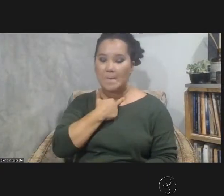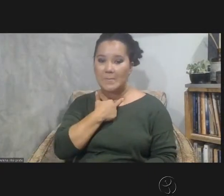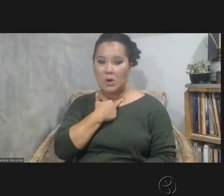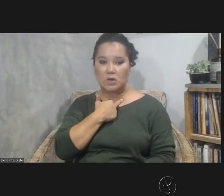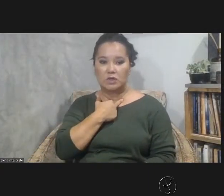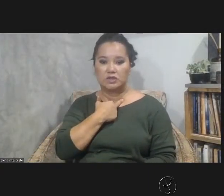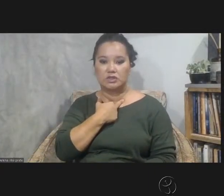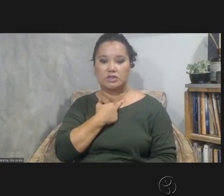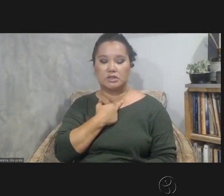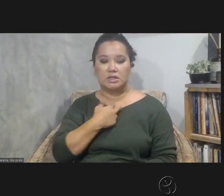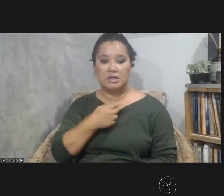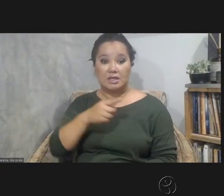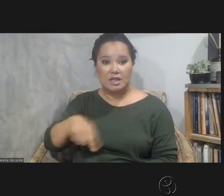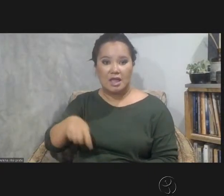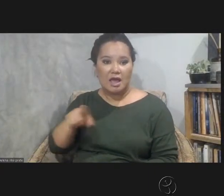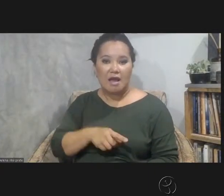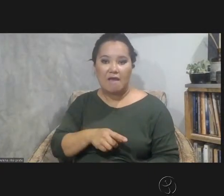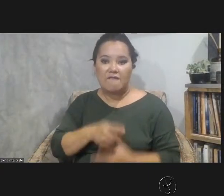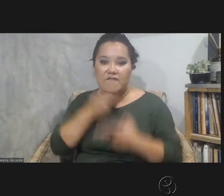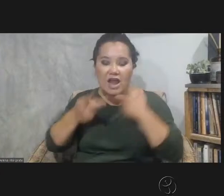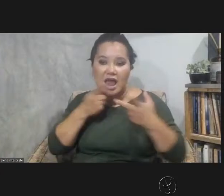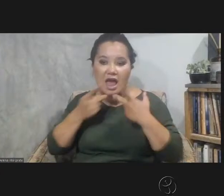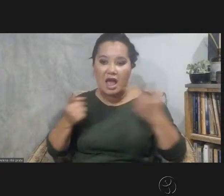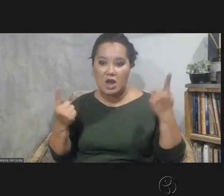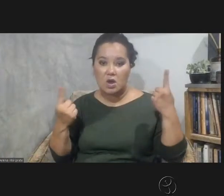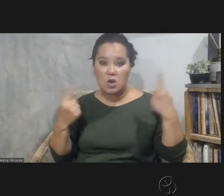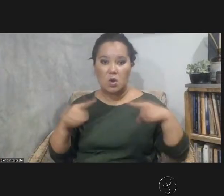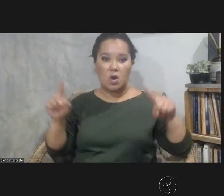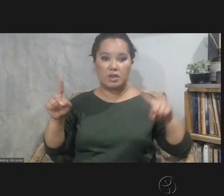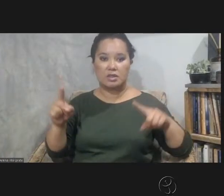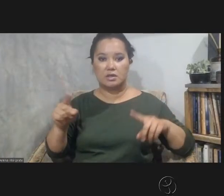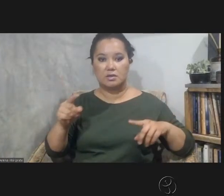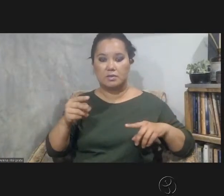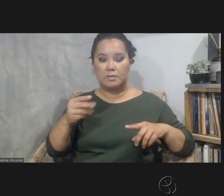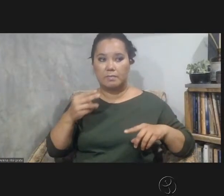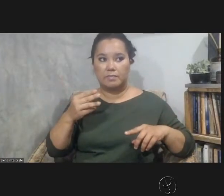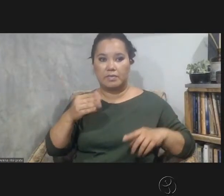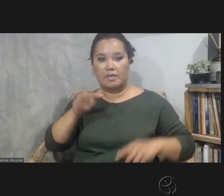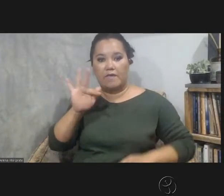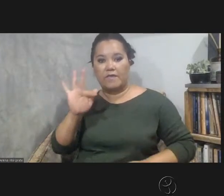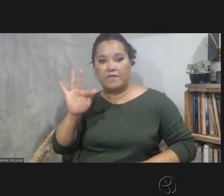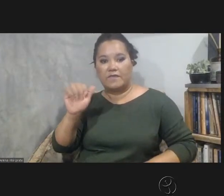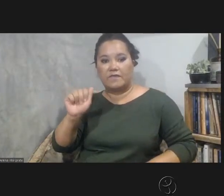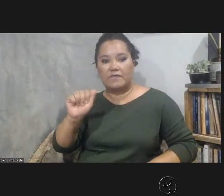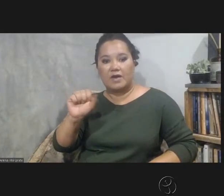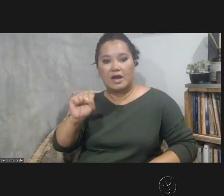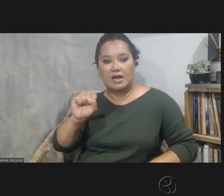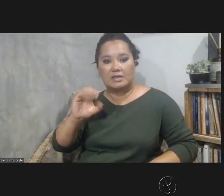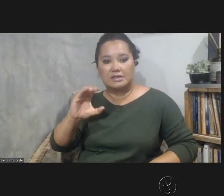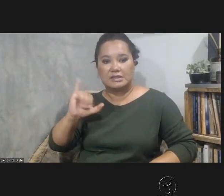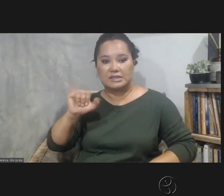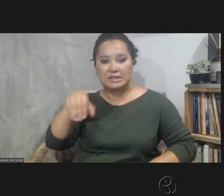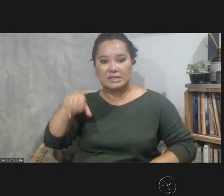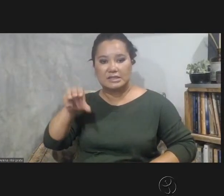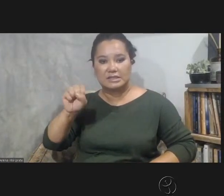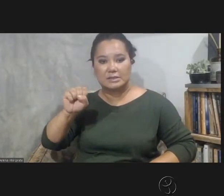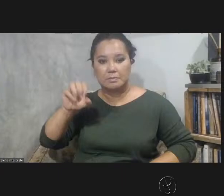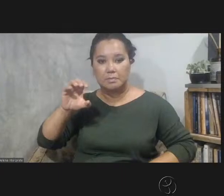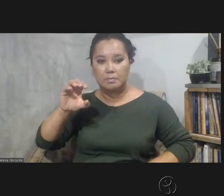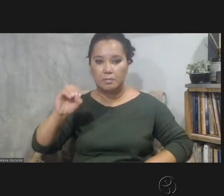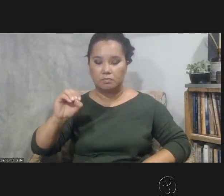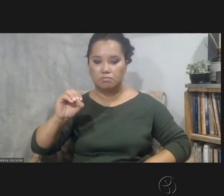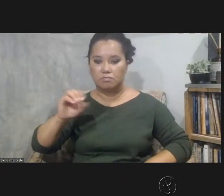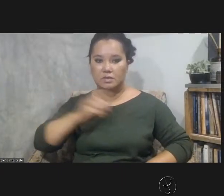movimentos similares que visam o estabelecimento de ditaduras estão cheios das